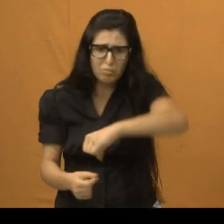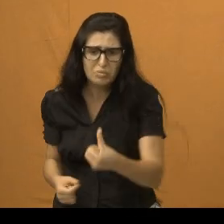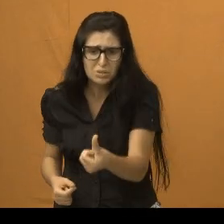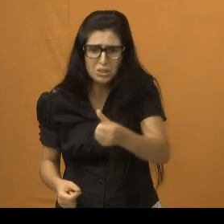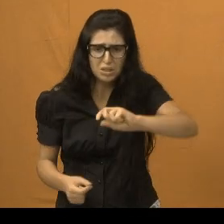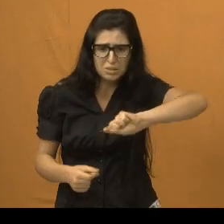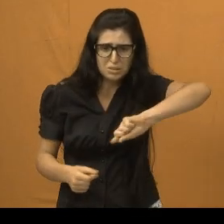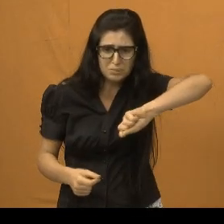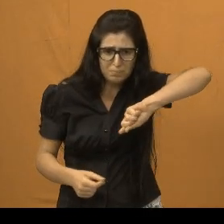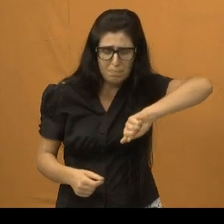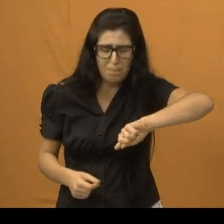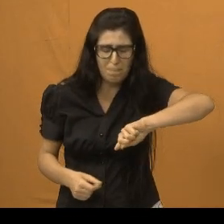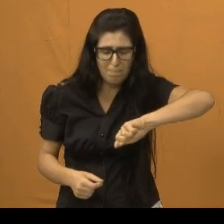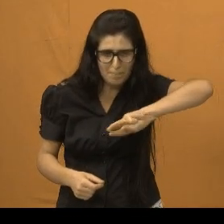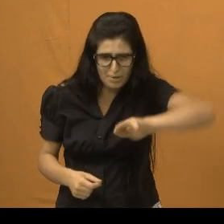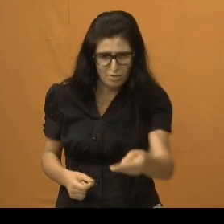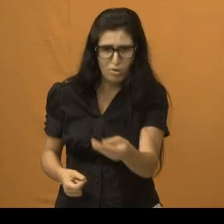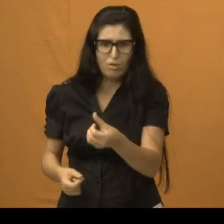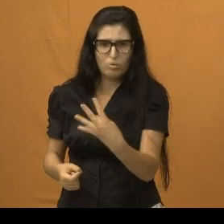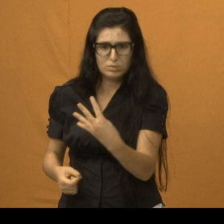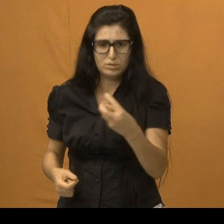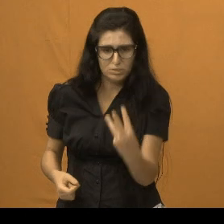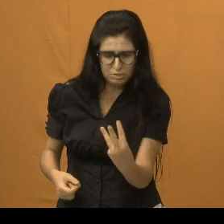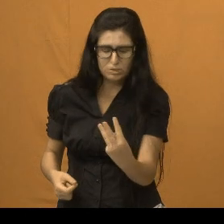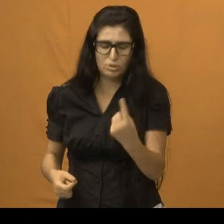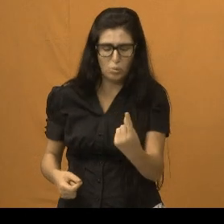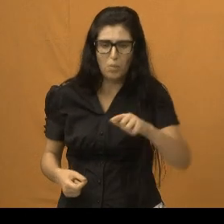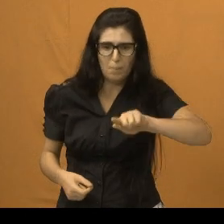96.431.000, onde a arrecadação chegou à cifra de